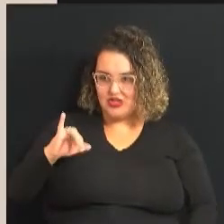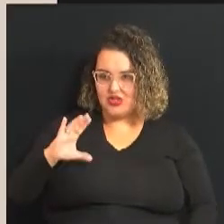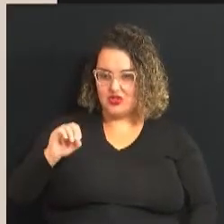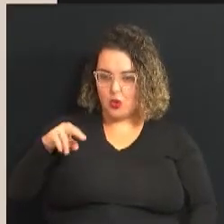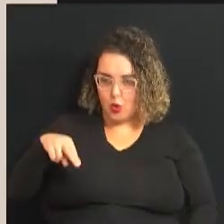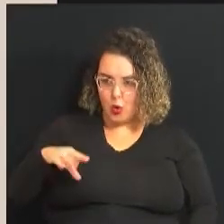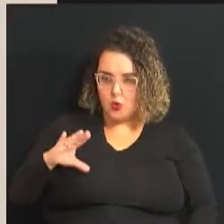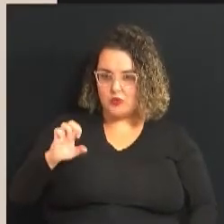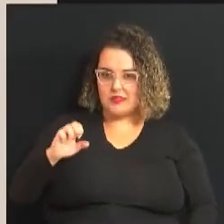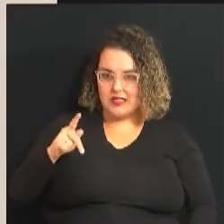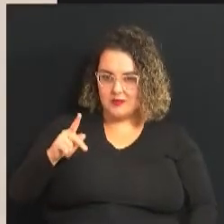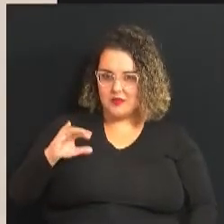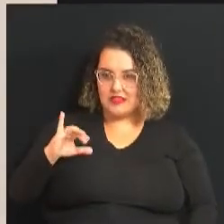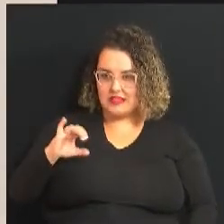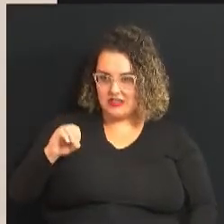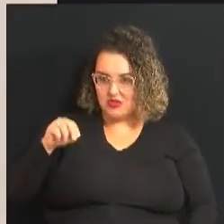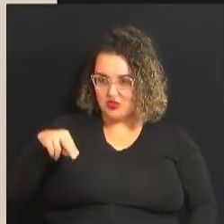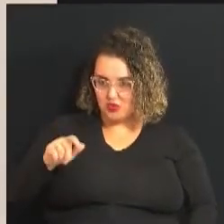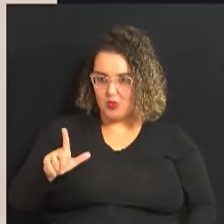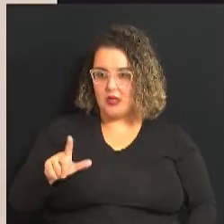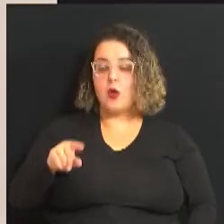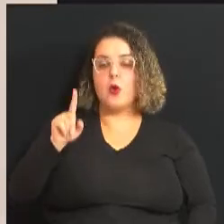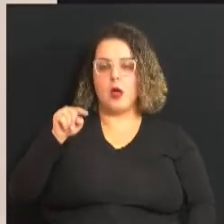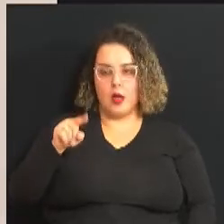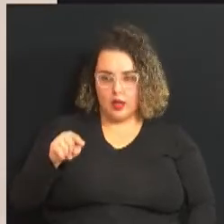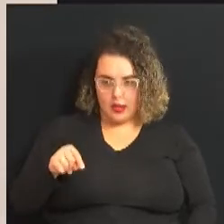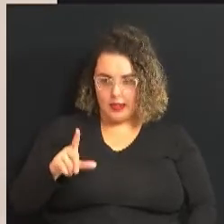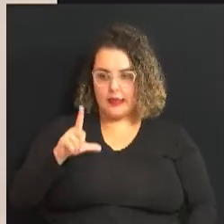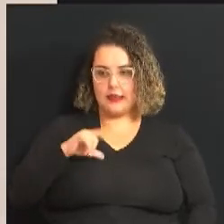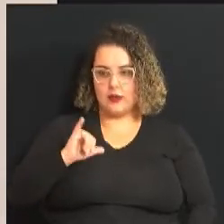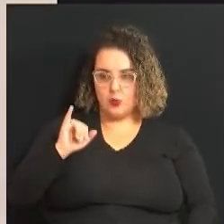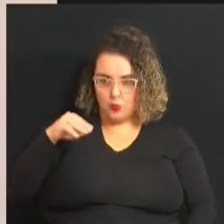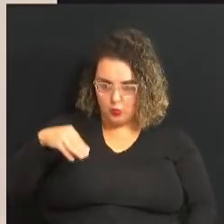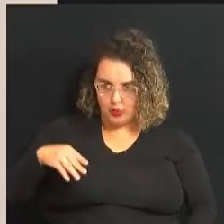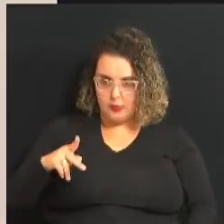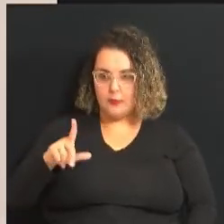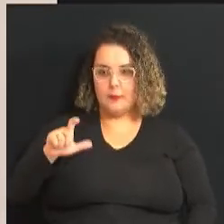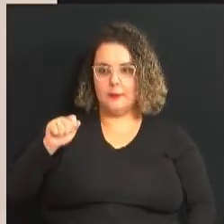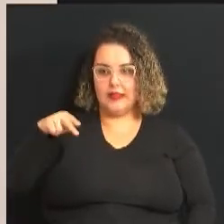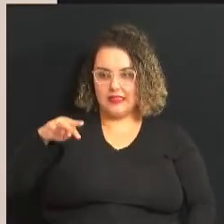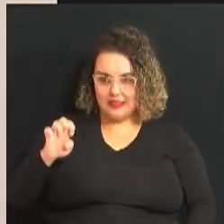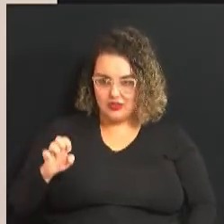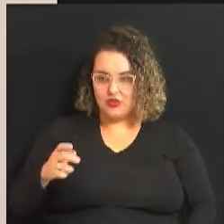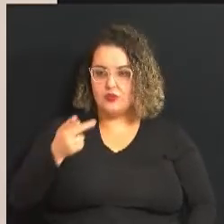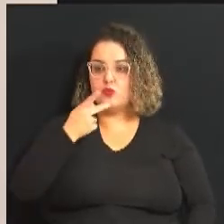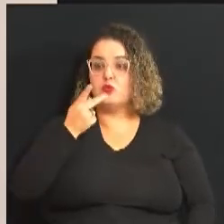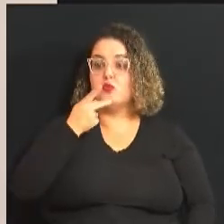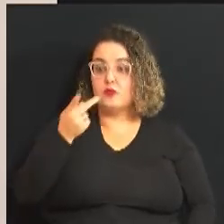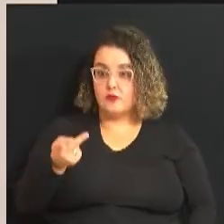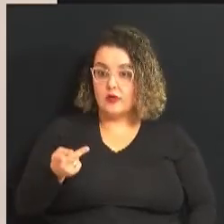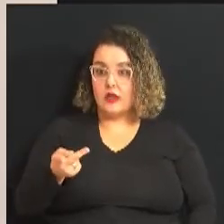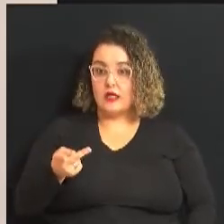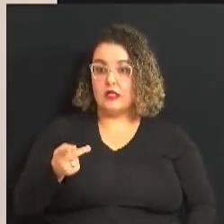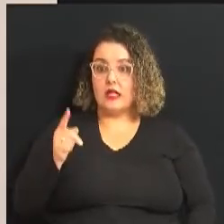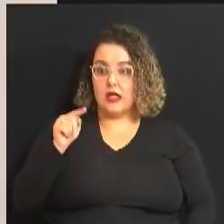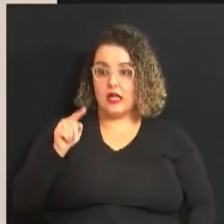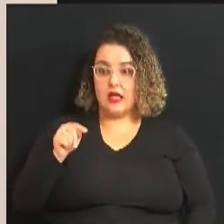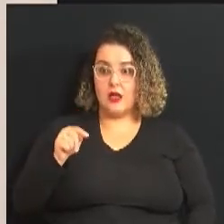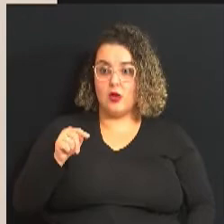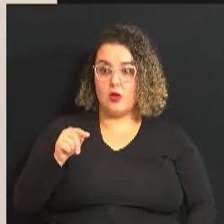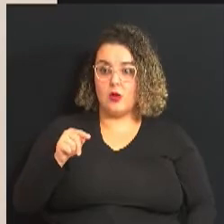Isso, existe o implante, no Brasil a gente tem um implante, quando a gente fala implante, é um pellet, né,